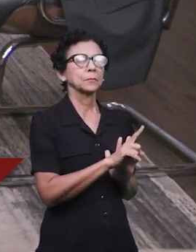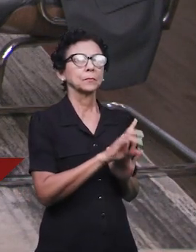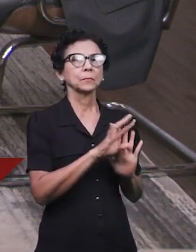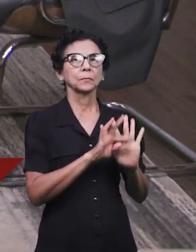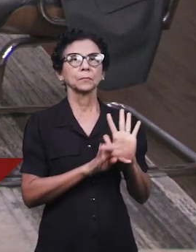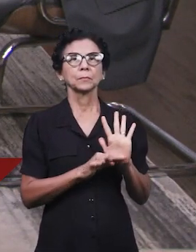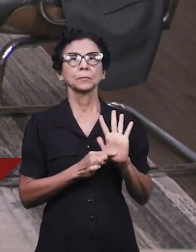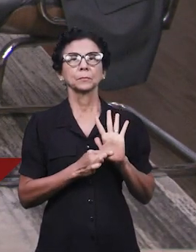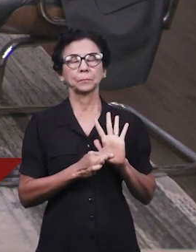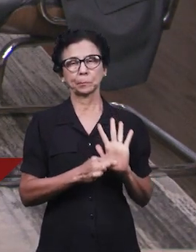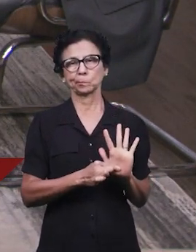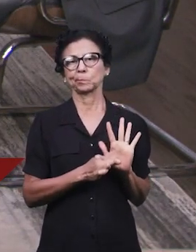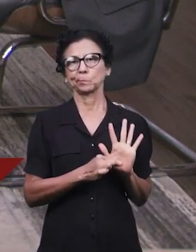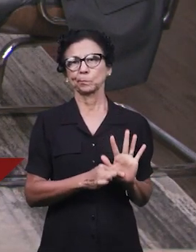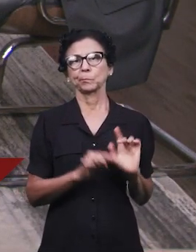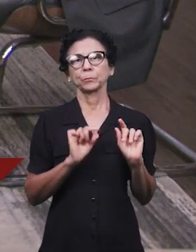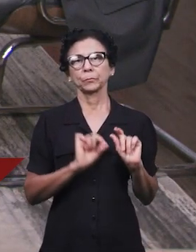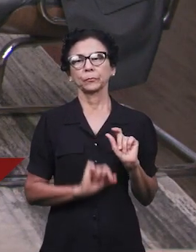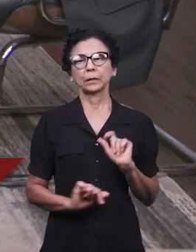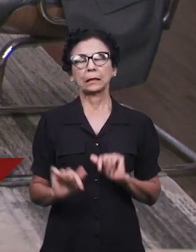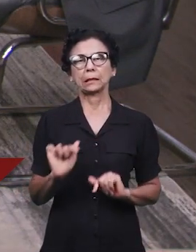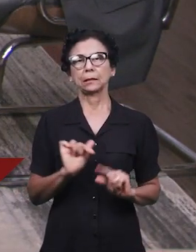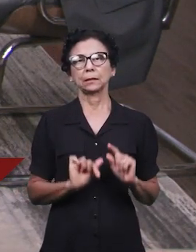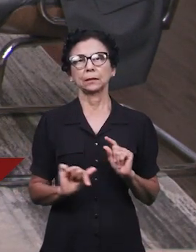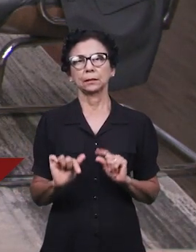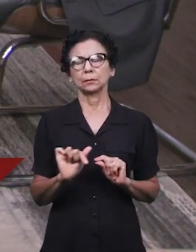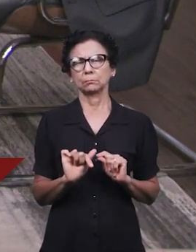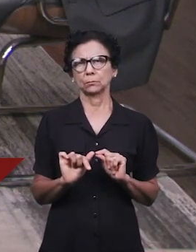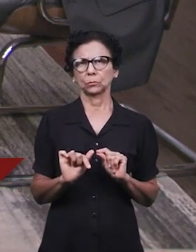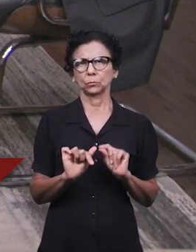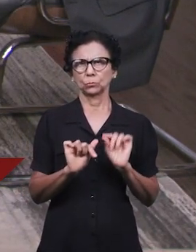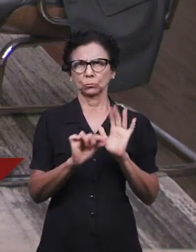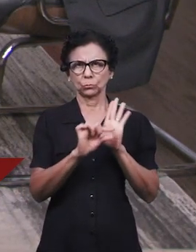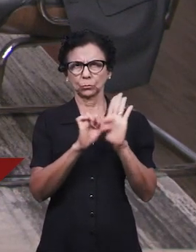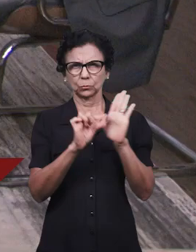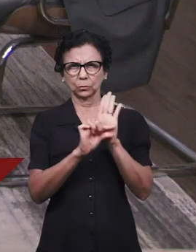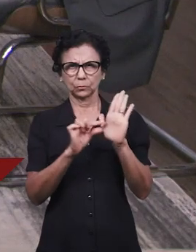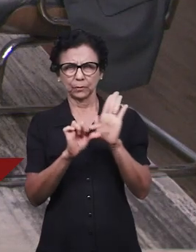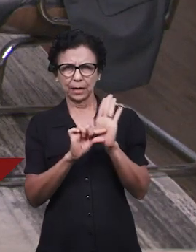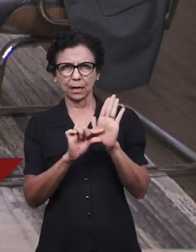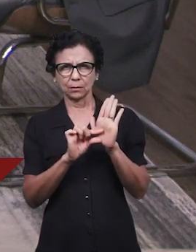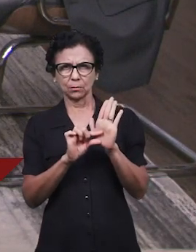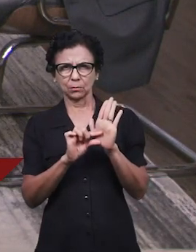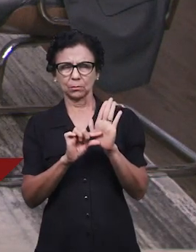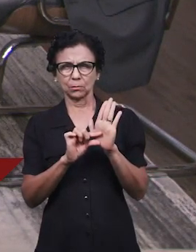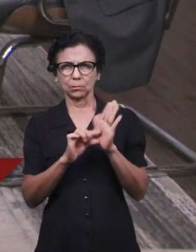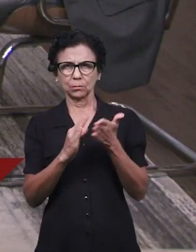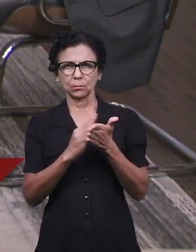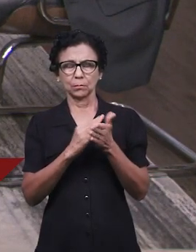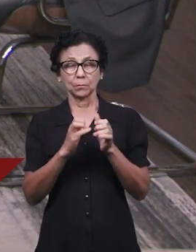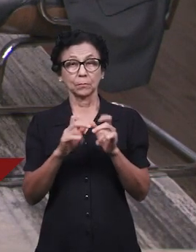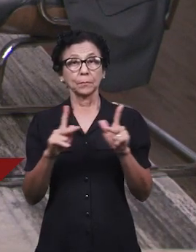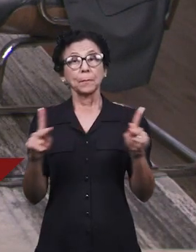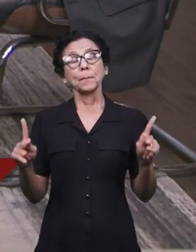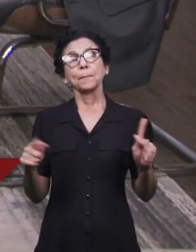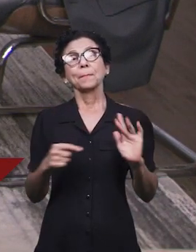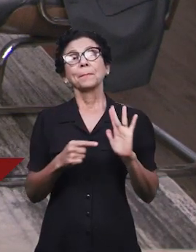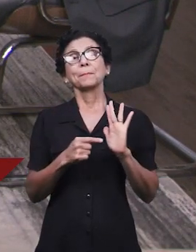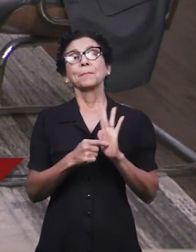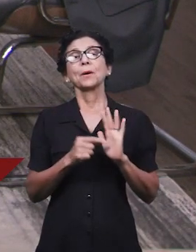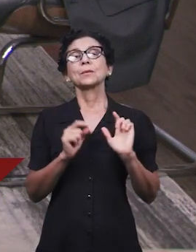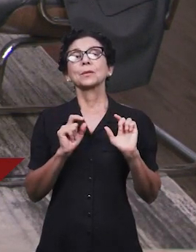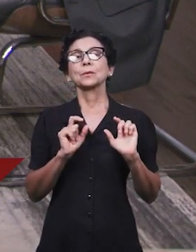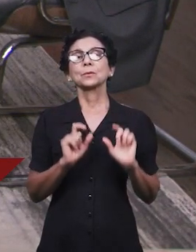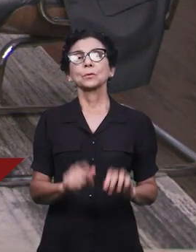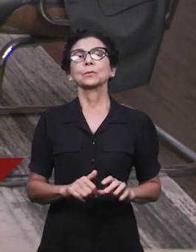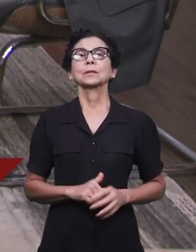nos primeiros versos do Apocalipse sobre aquele que notificou a João. Qual o significado?